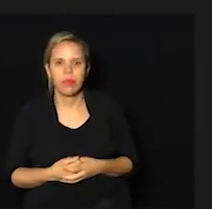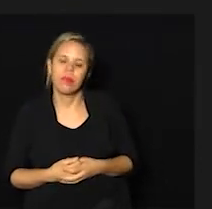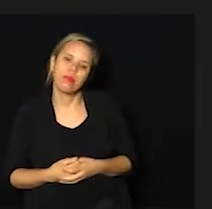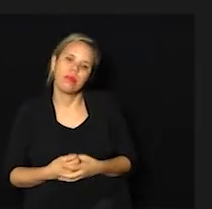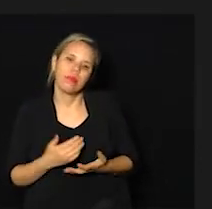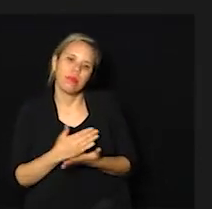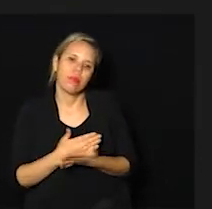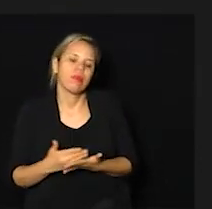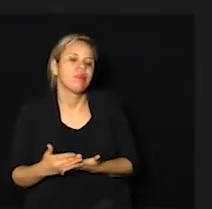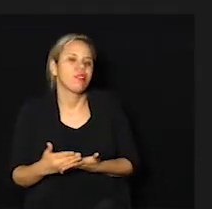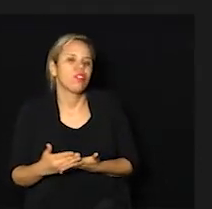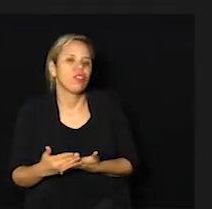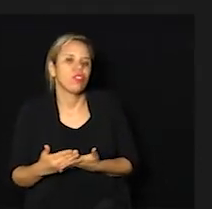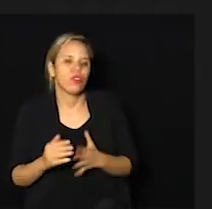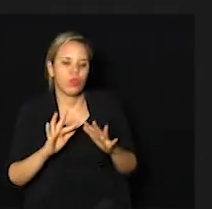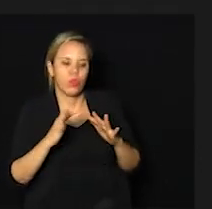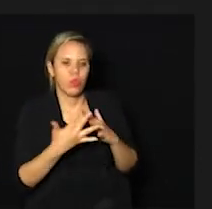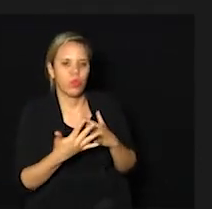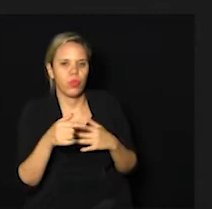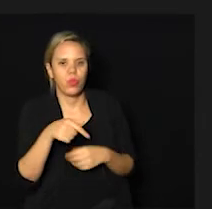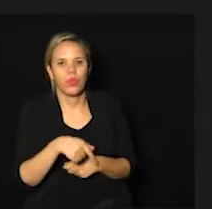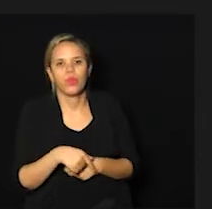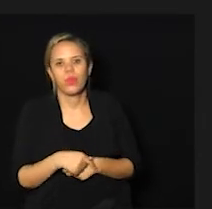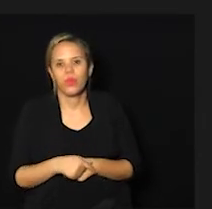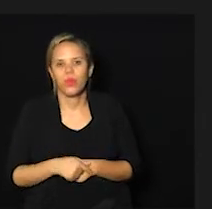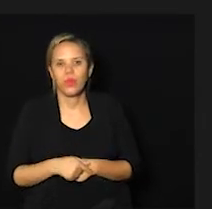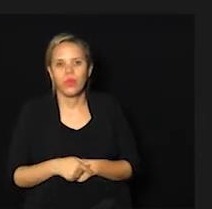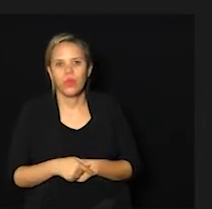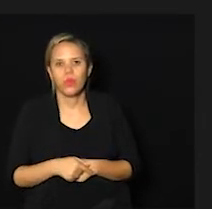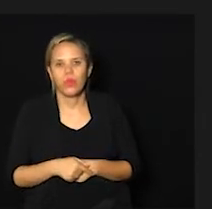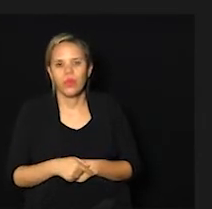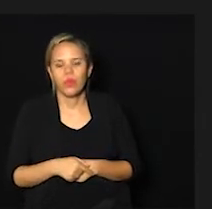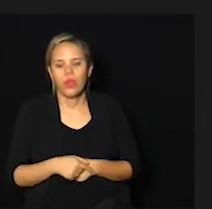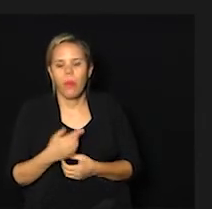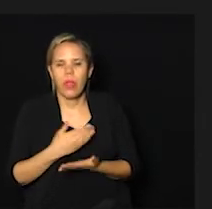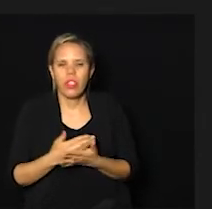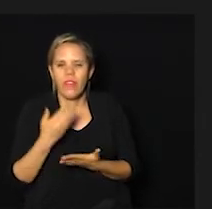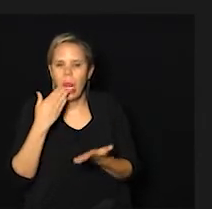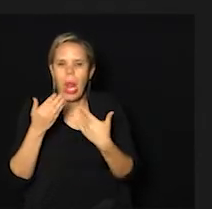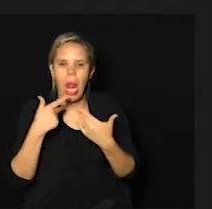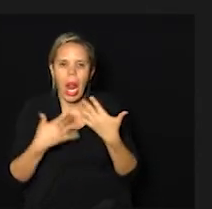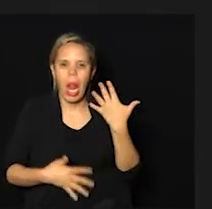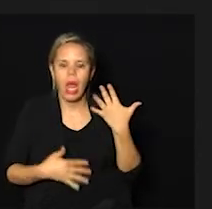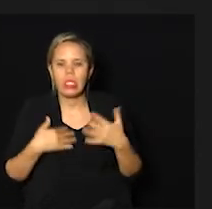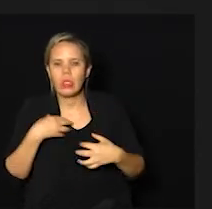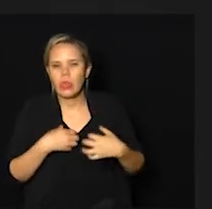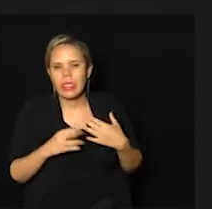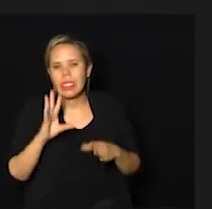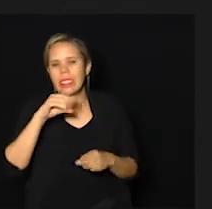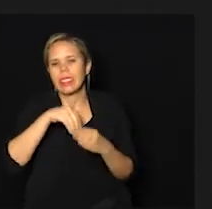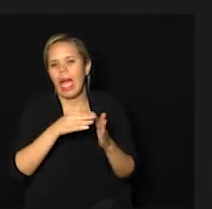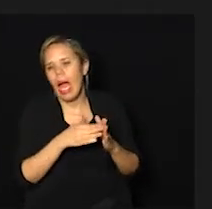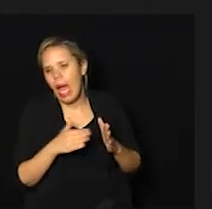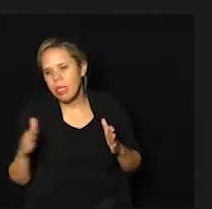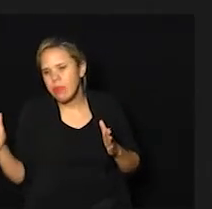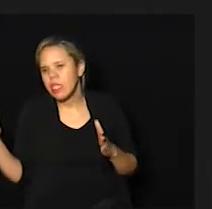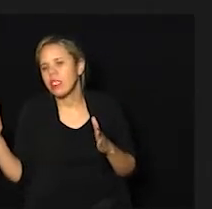quando começou a época da quarentena, a gente começou a falar muito das coisas que a gente estava passando em